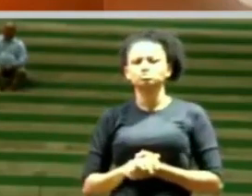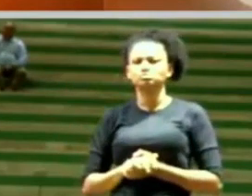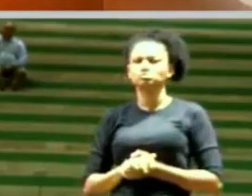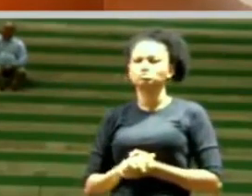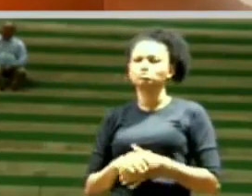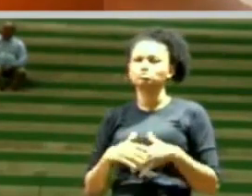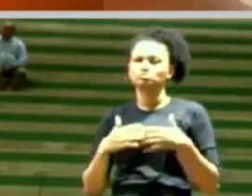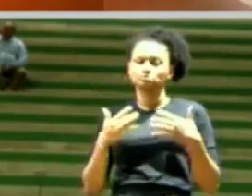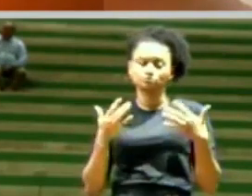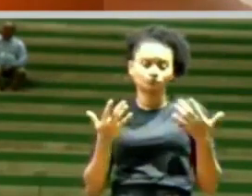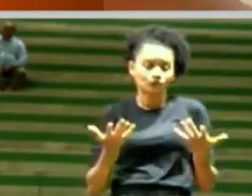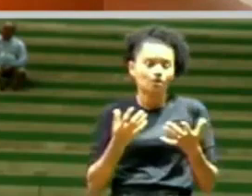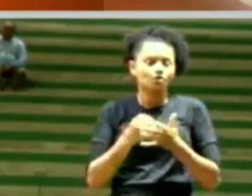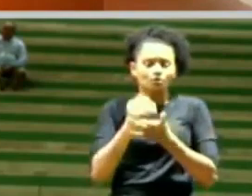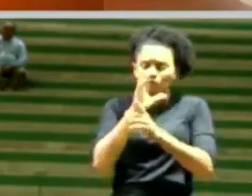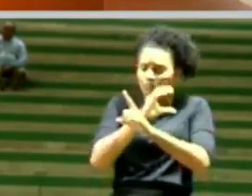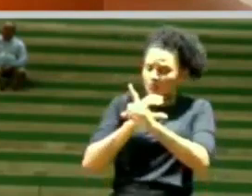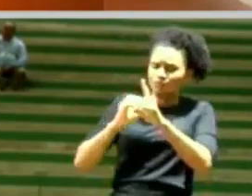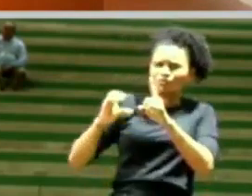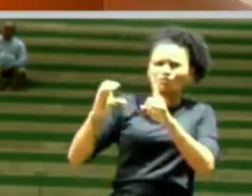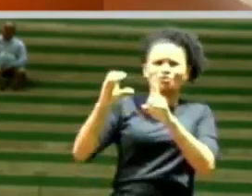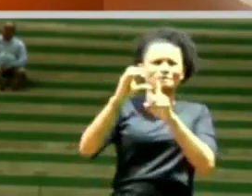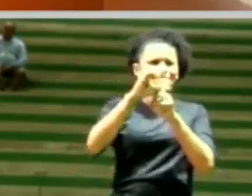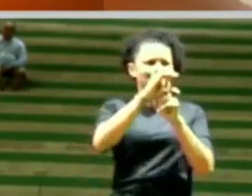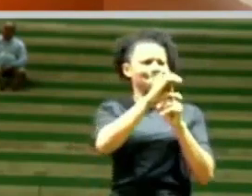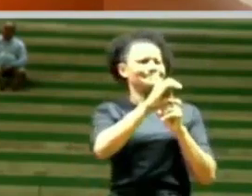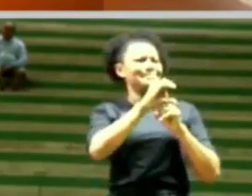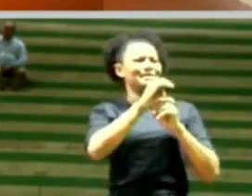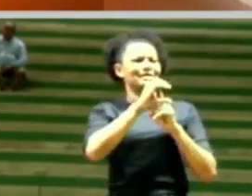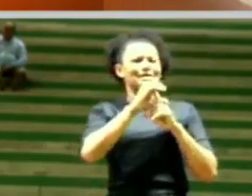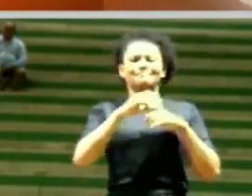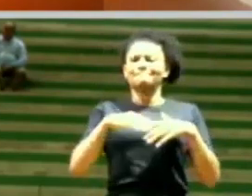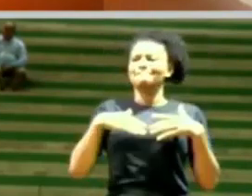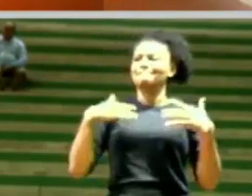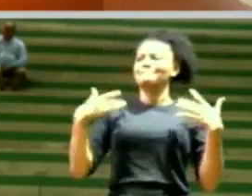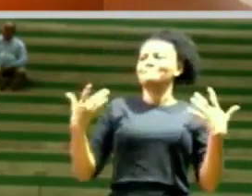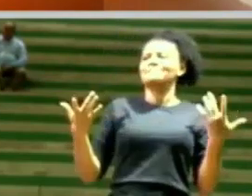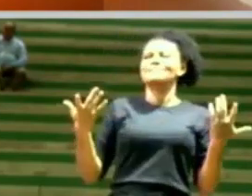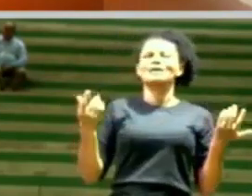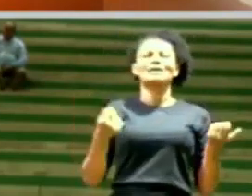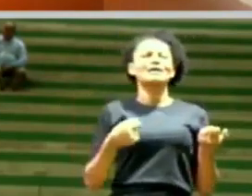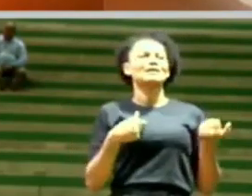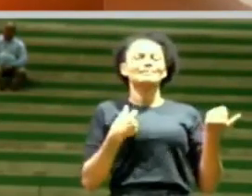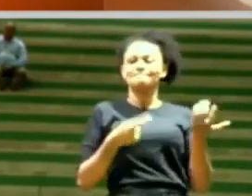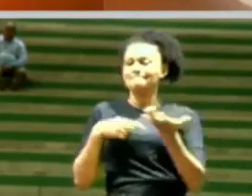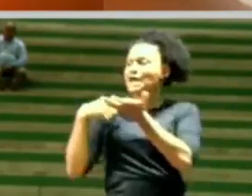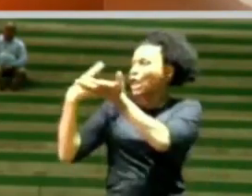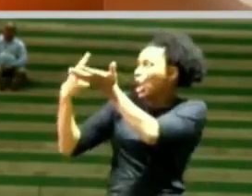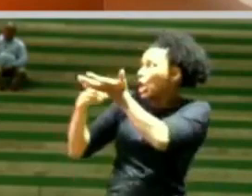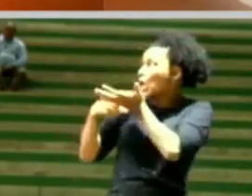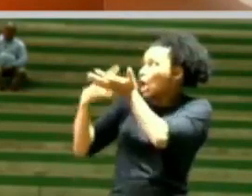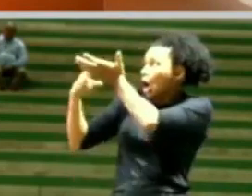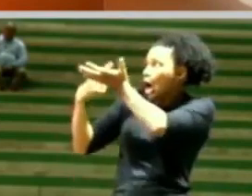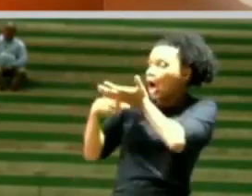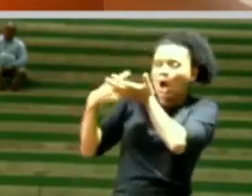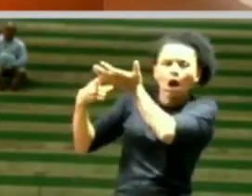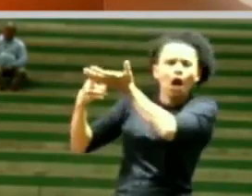Em que cultos são mais momentos de negociata com Deus.